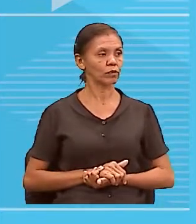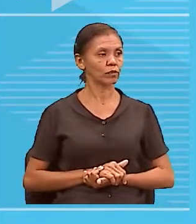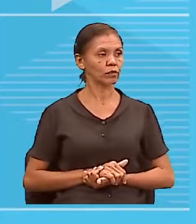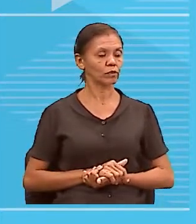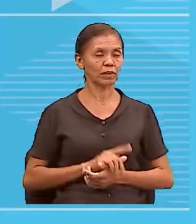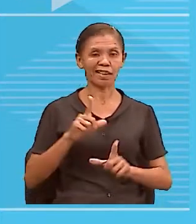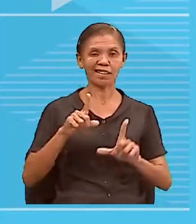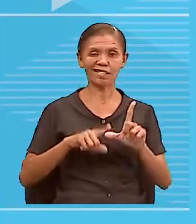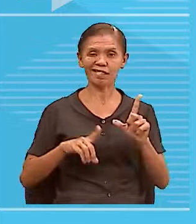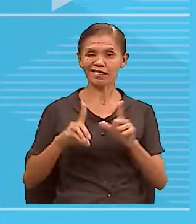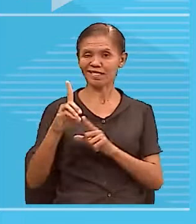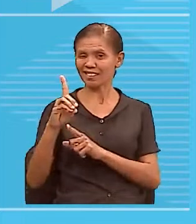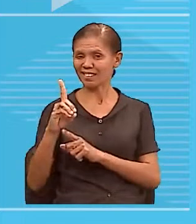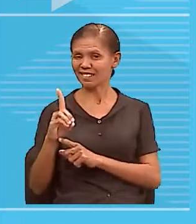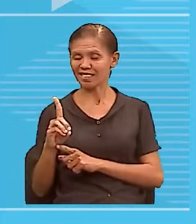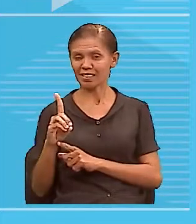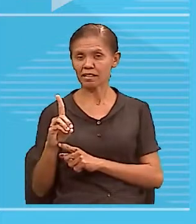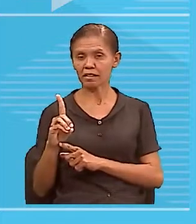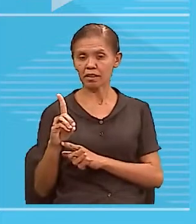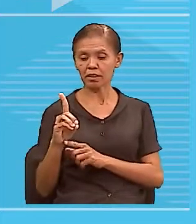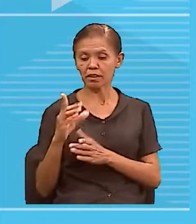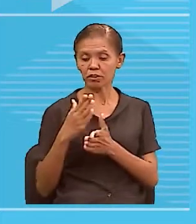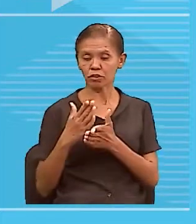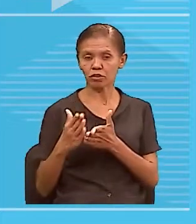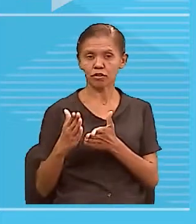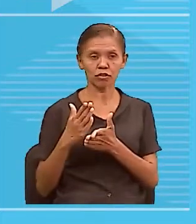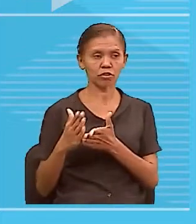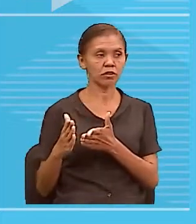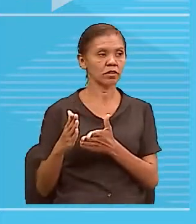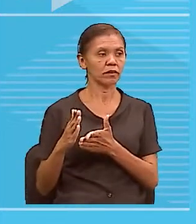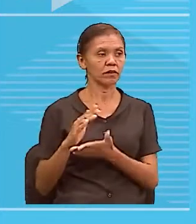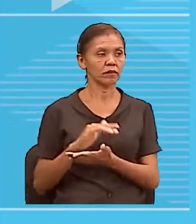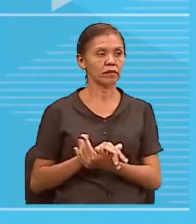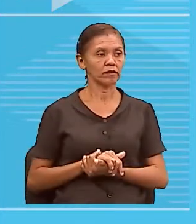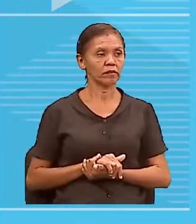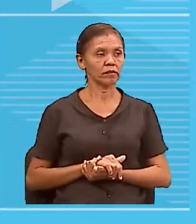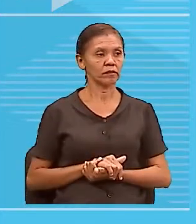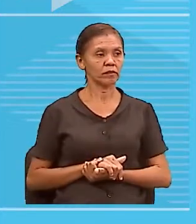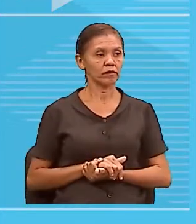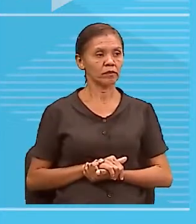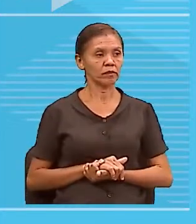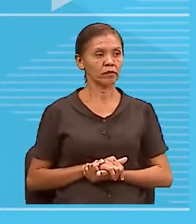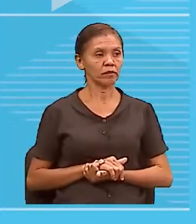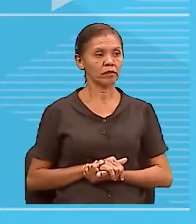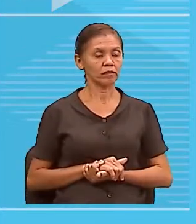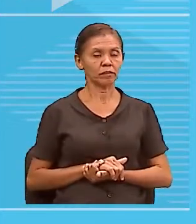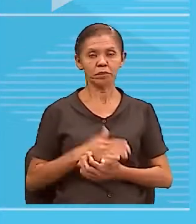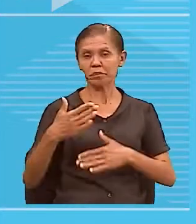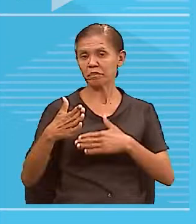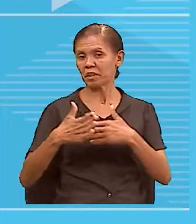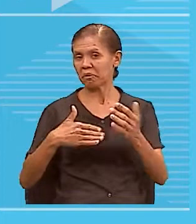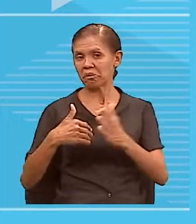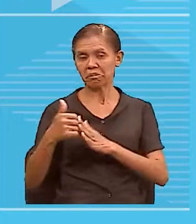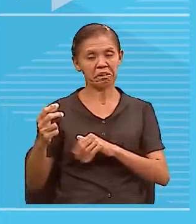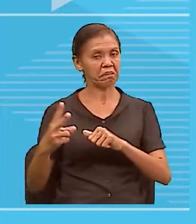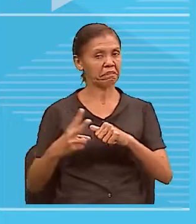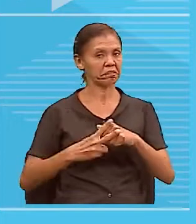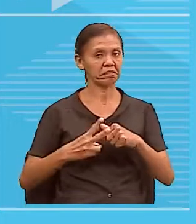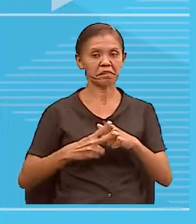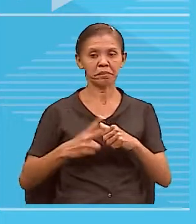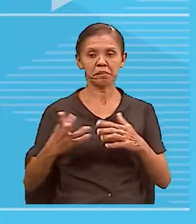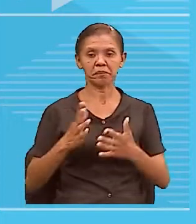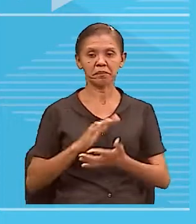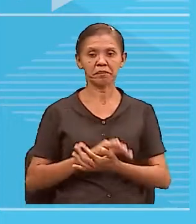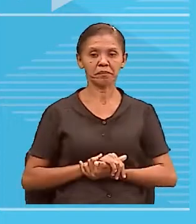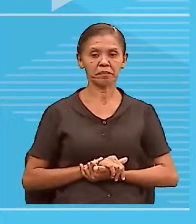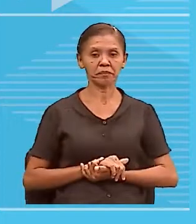sempre dá para qualquer verbo perde ué se perde odeia então fica a maus ó a maus